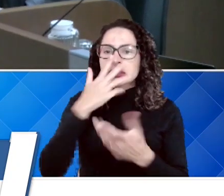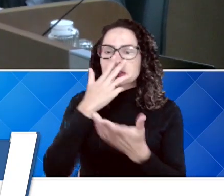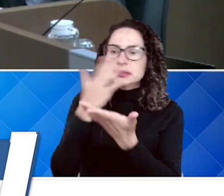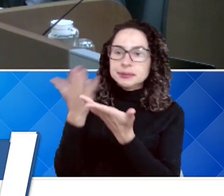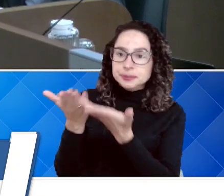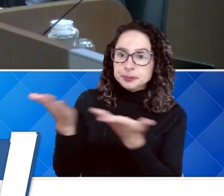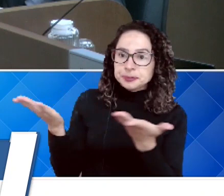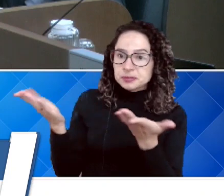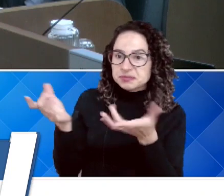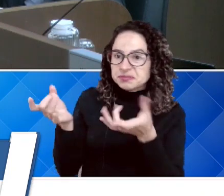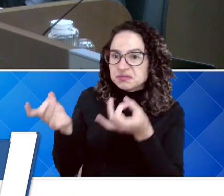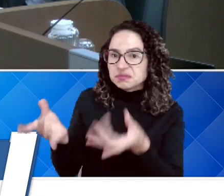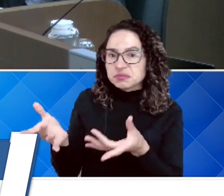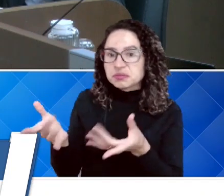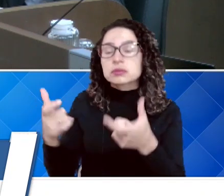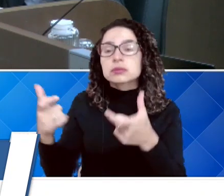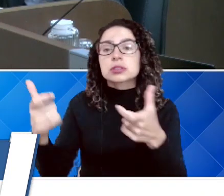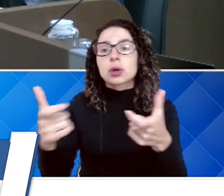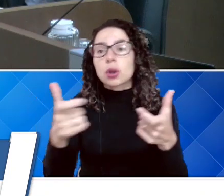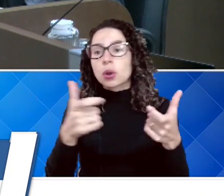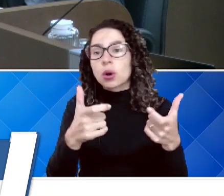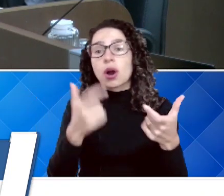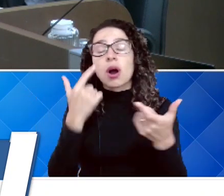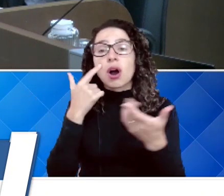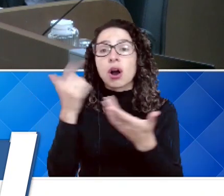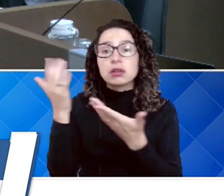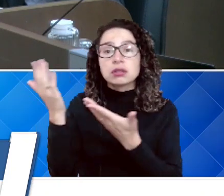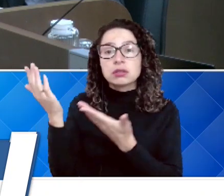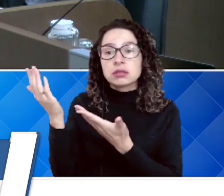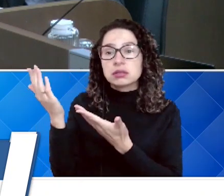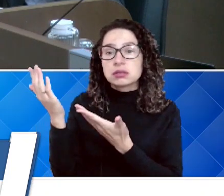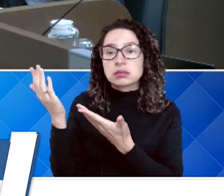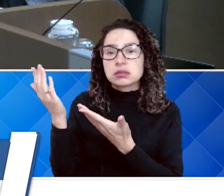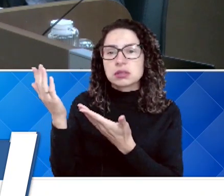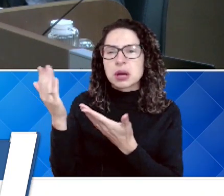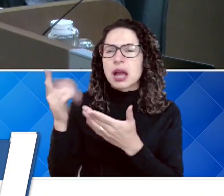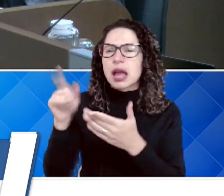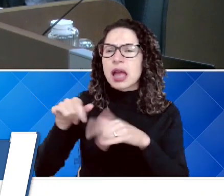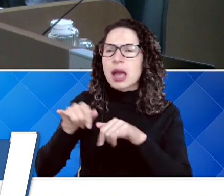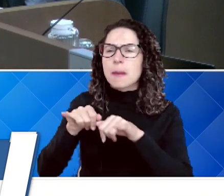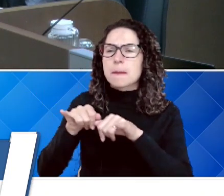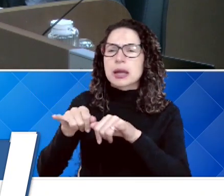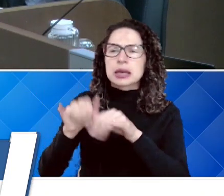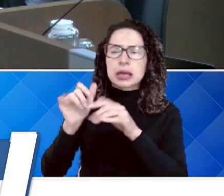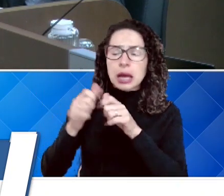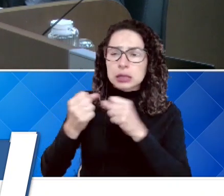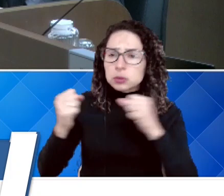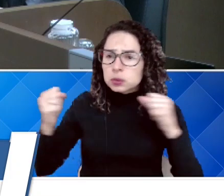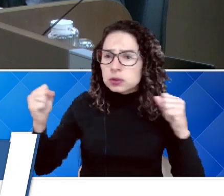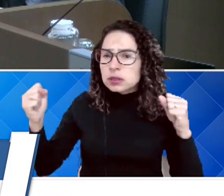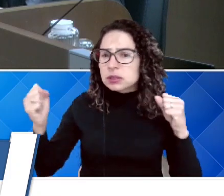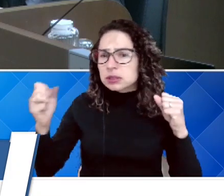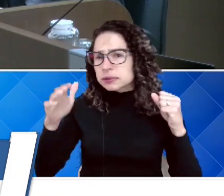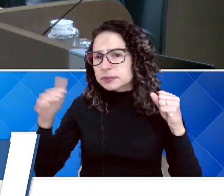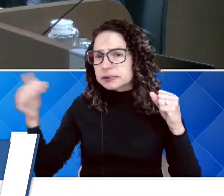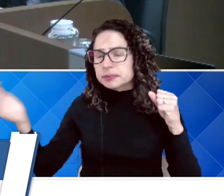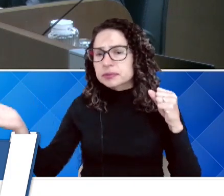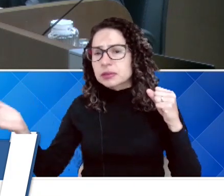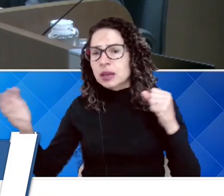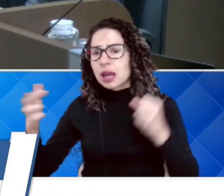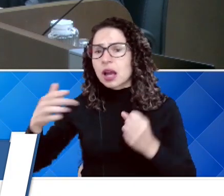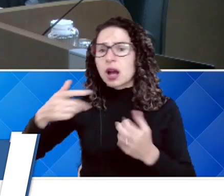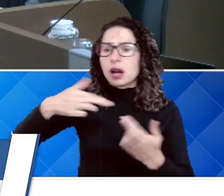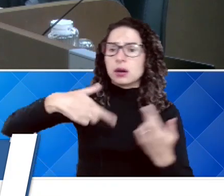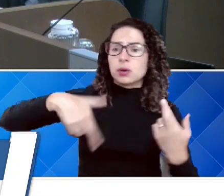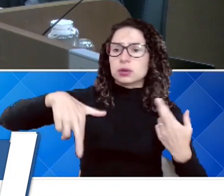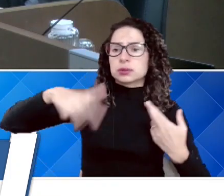em lugares. Olha lá, nós estamos vendo lá um hipermercado gigante do lado de uma rotatória, uma